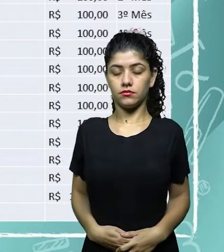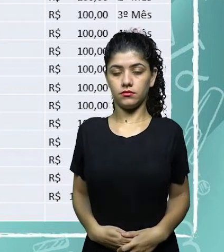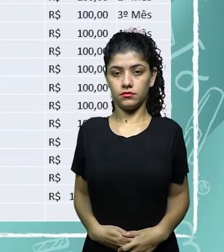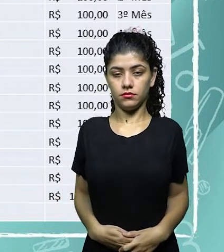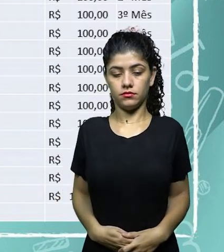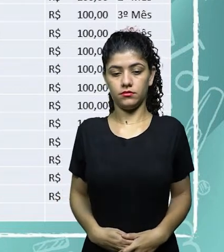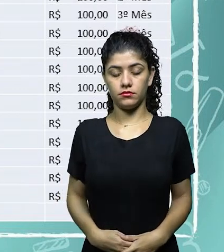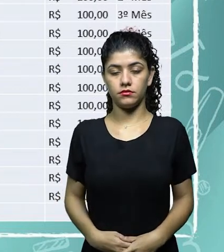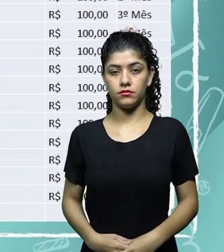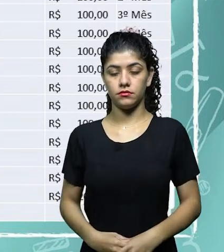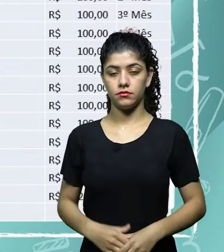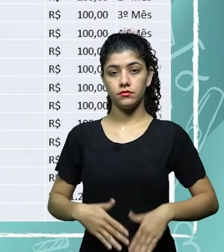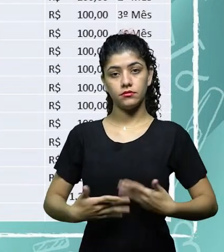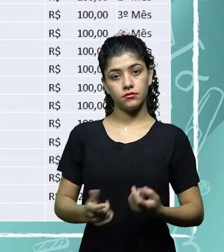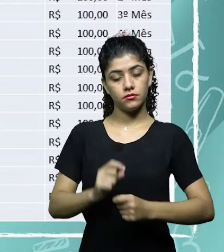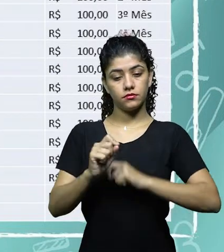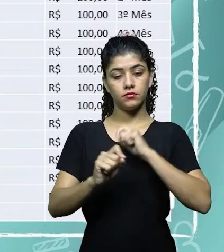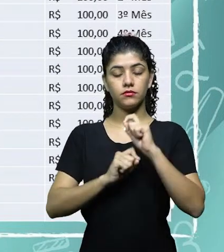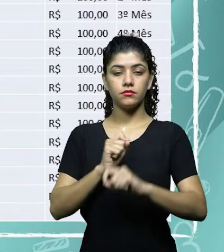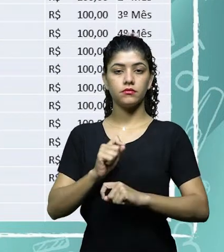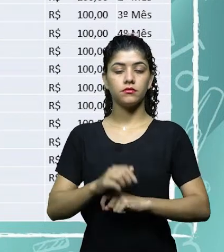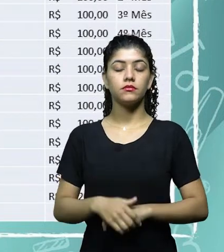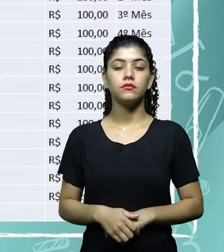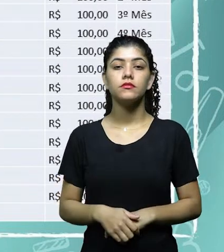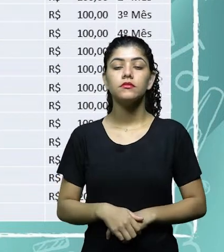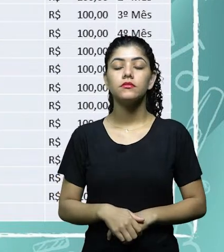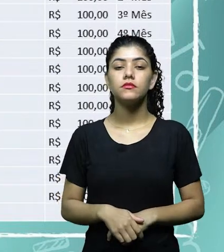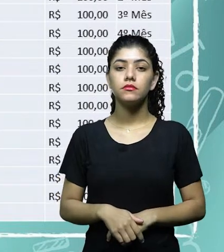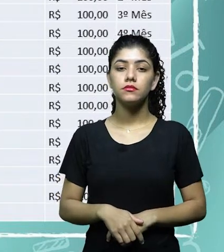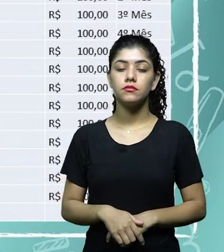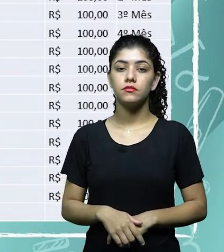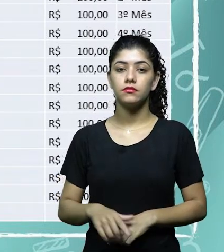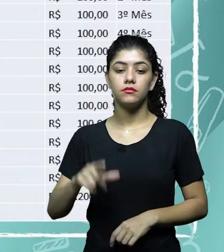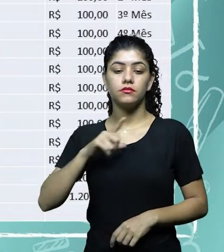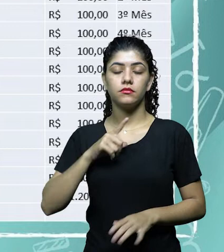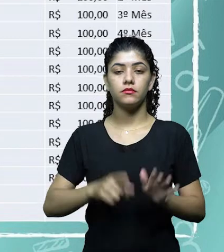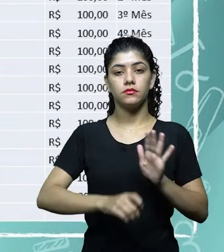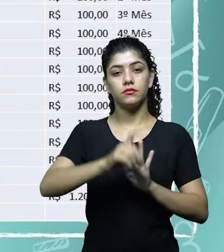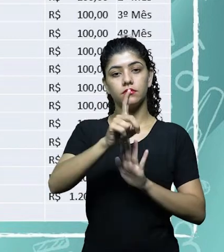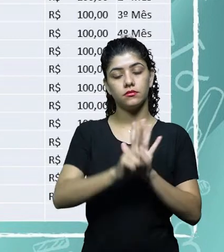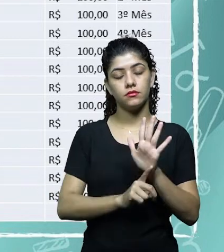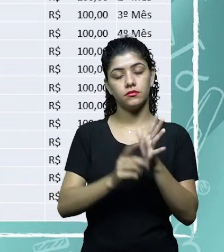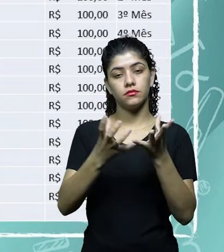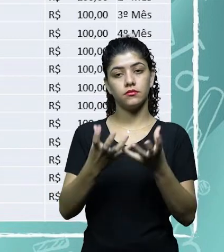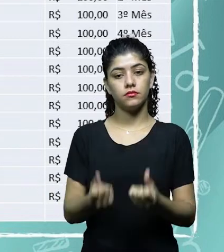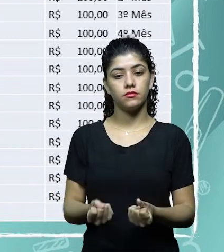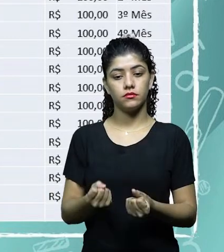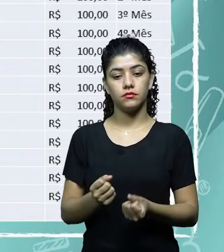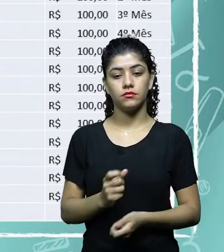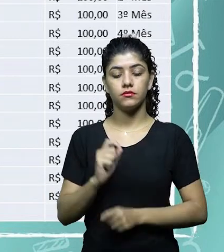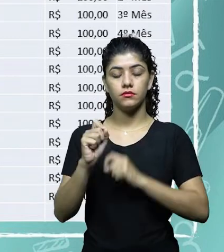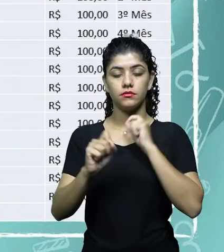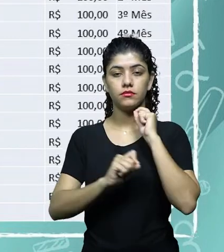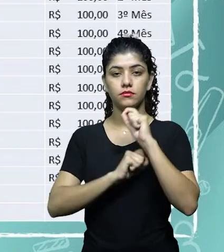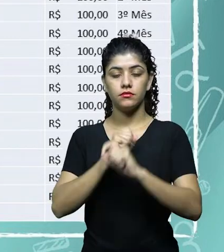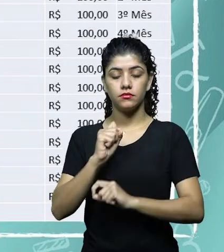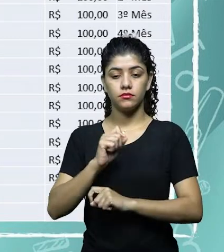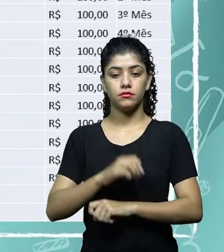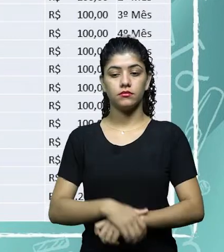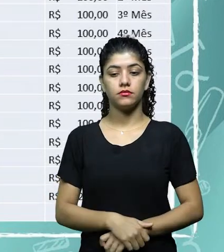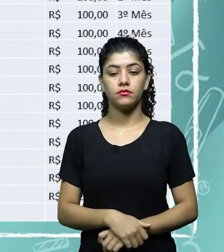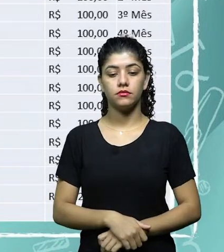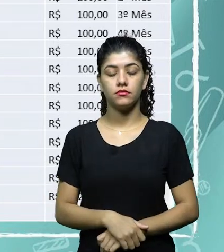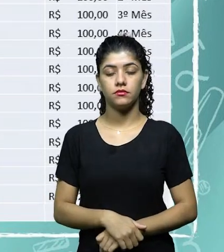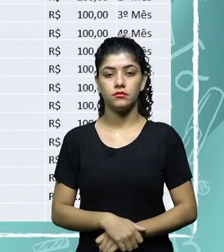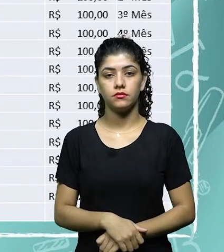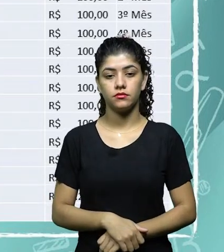saída de R$50 mil. E ele, em contrapartida, ele vai ter um direito a receber, que é o